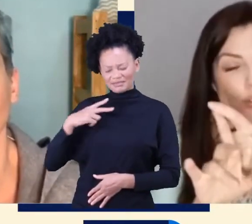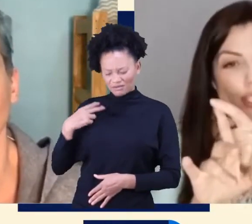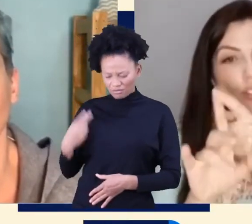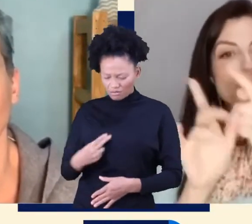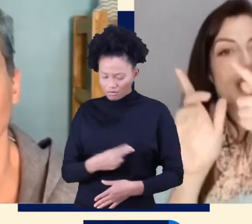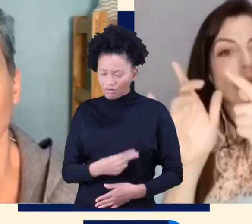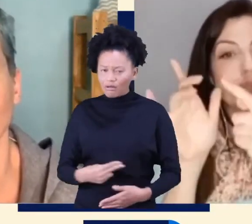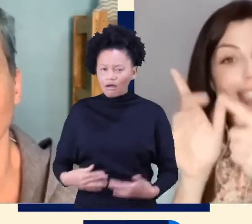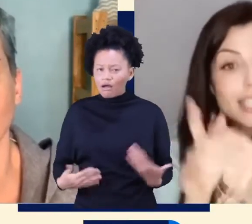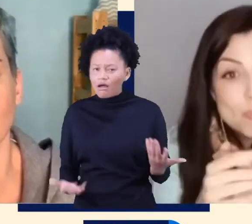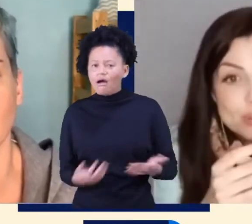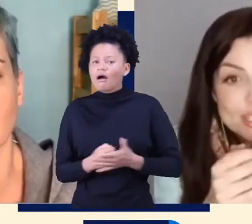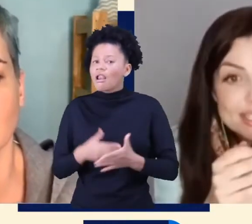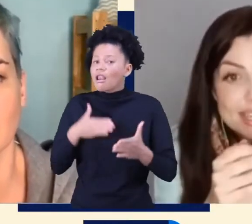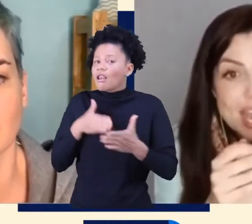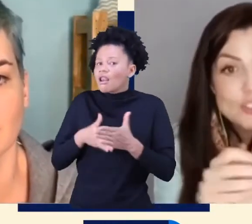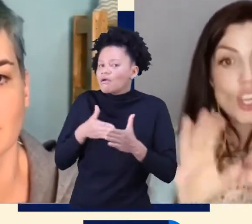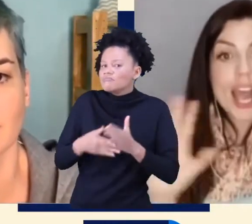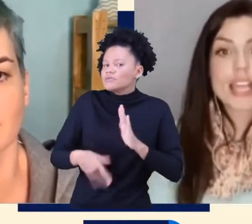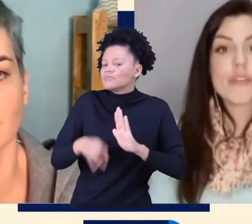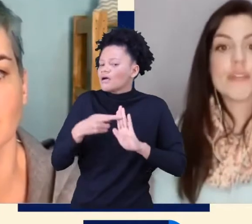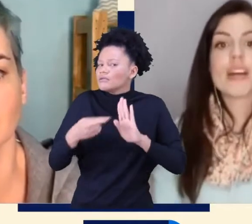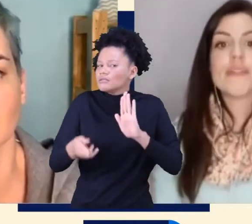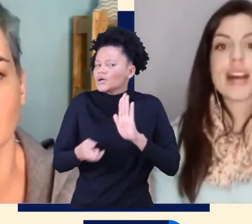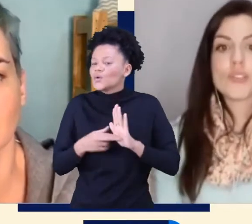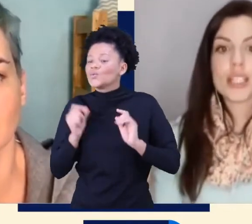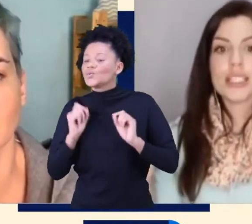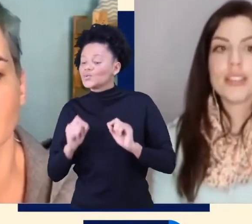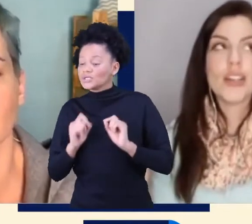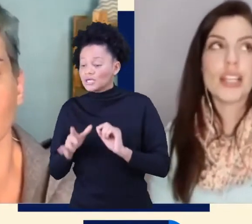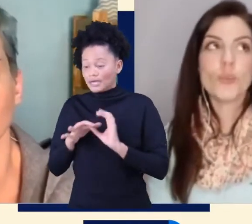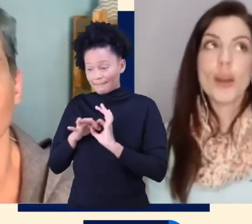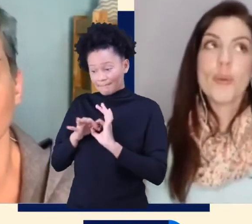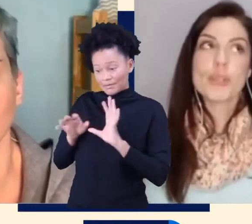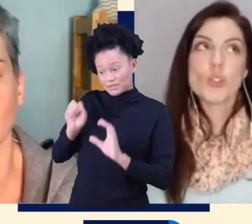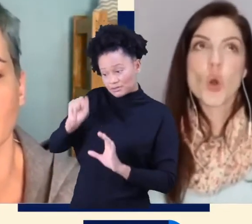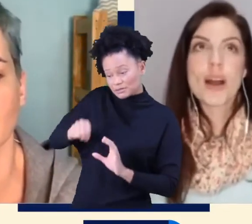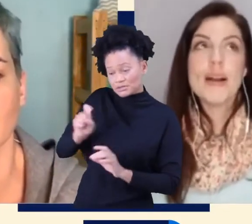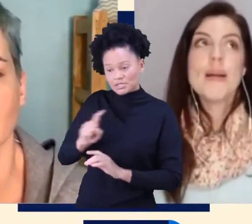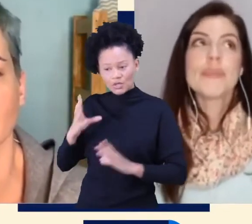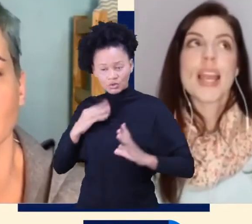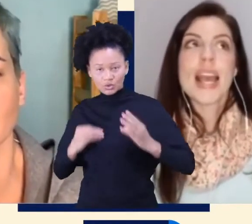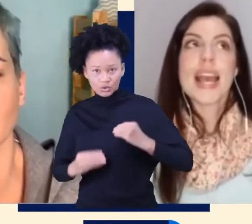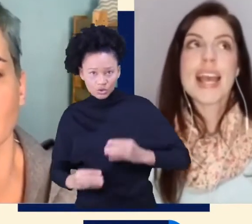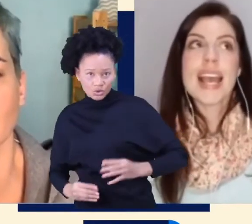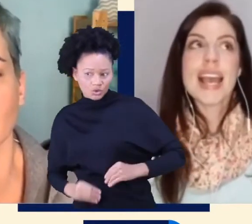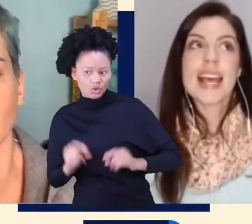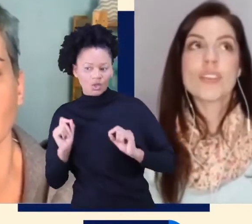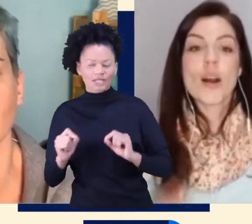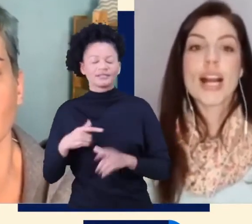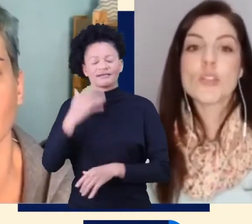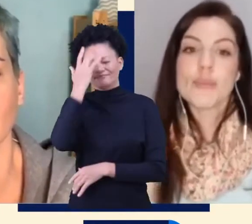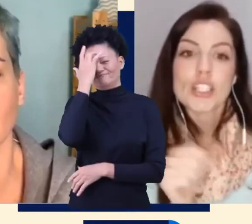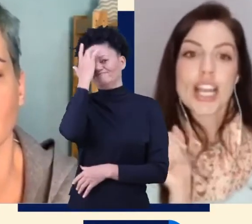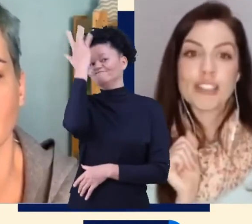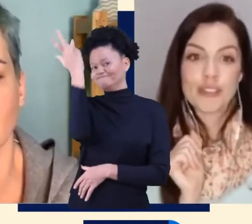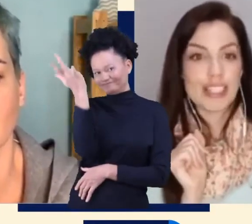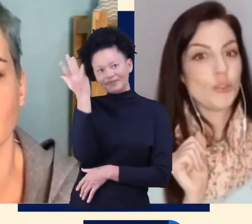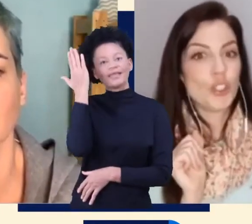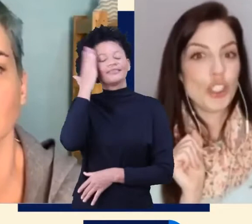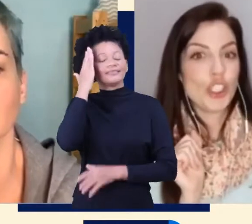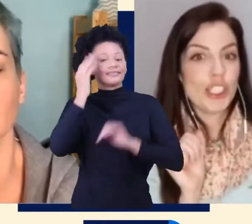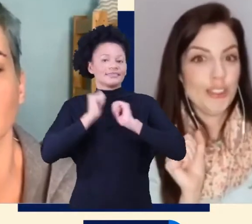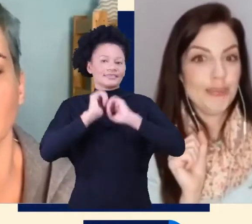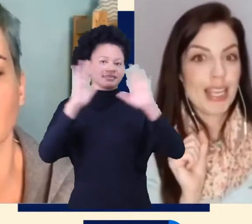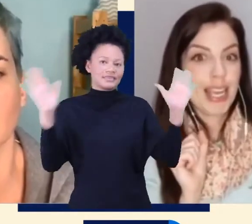que é consentimento, o que é privacidade. Aí vai ficar fácil ela entender. Não é uma pessoa com a calça baixada